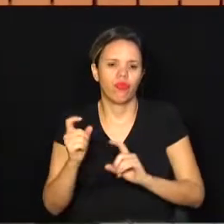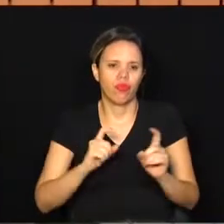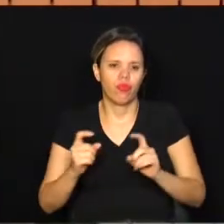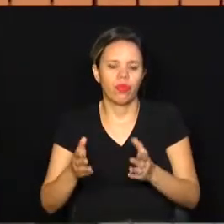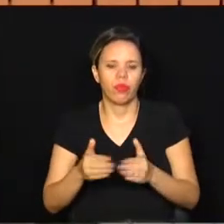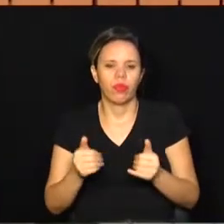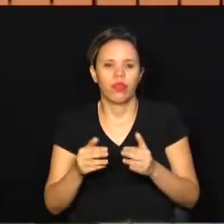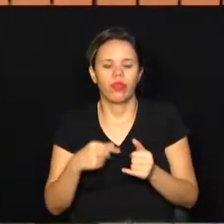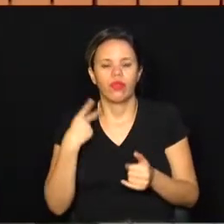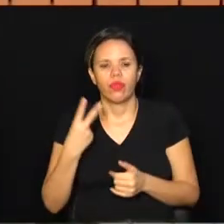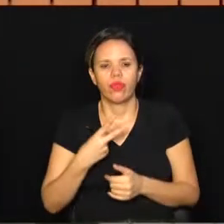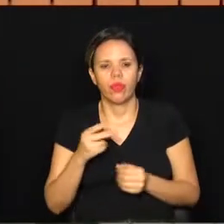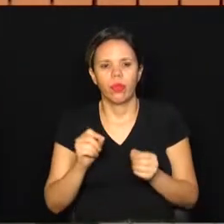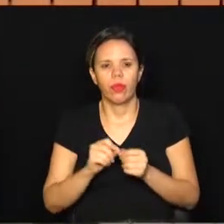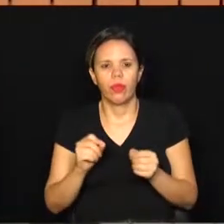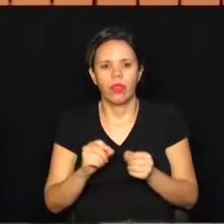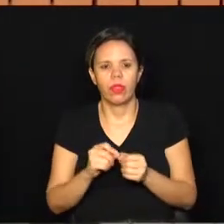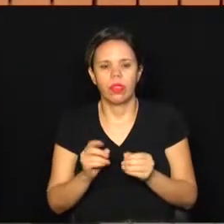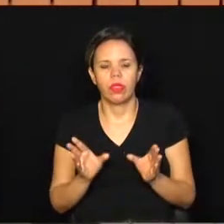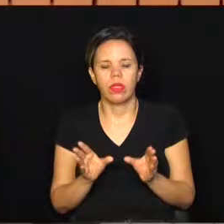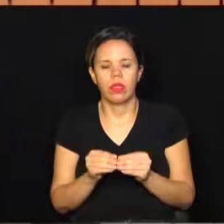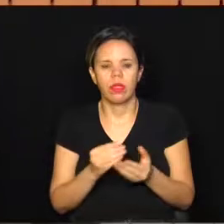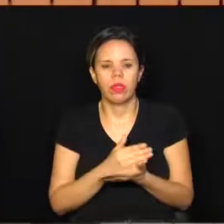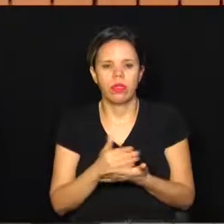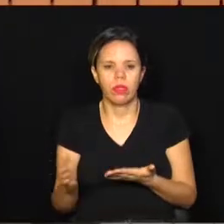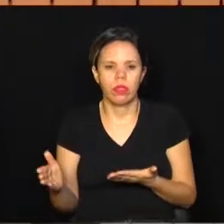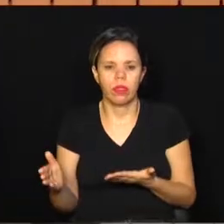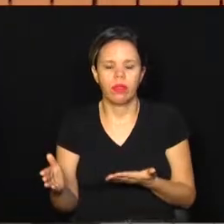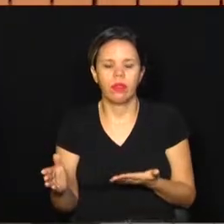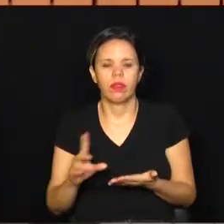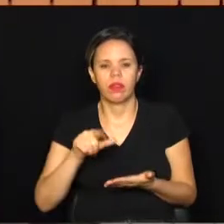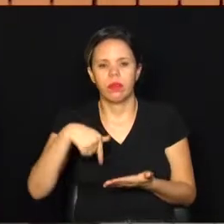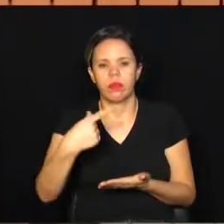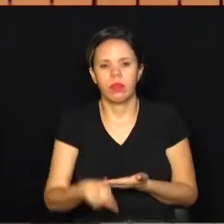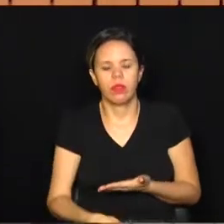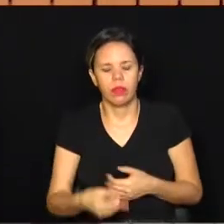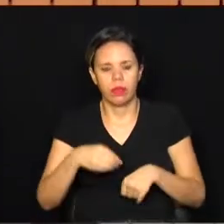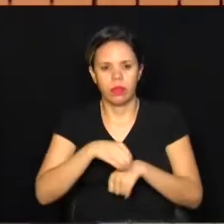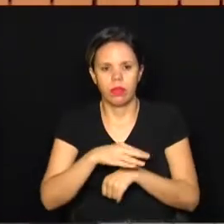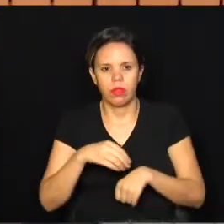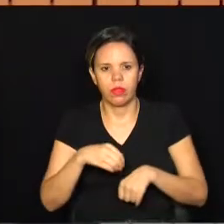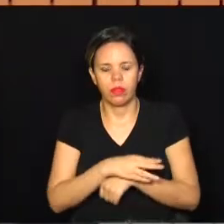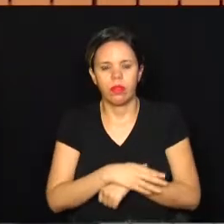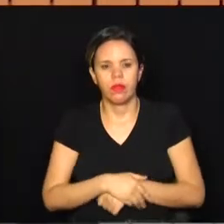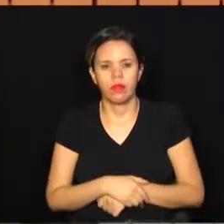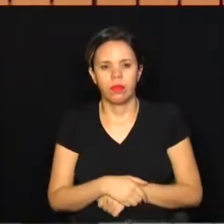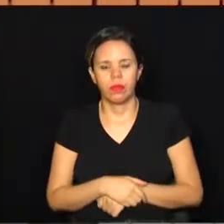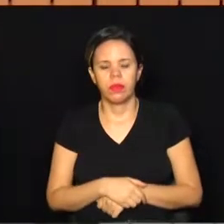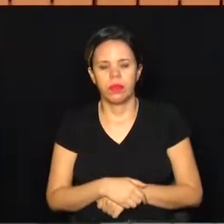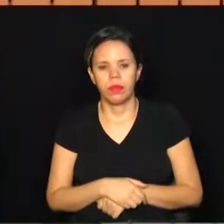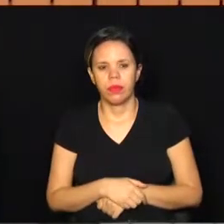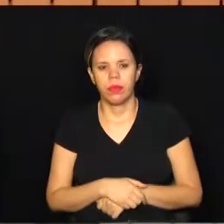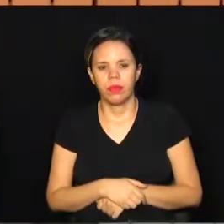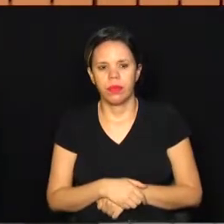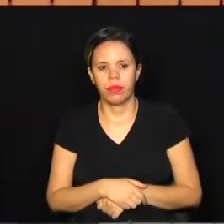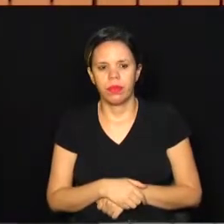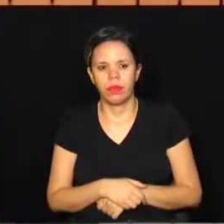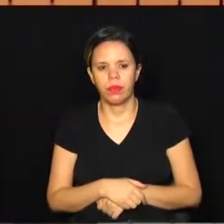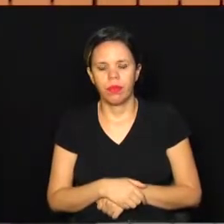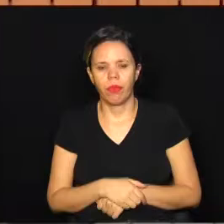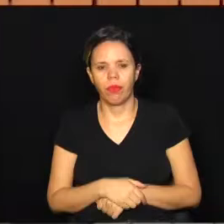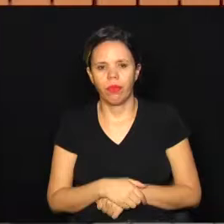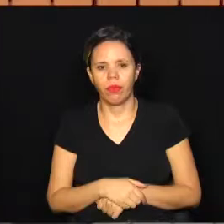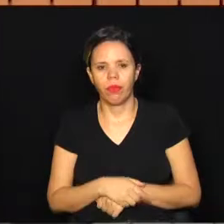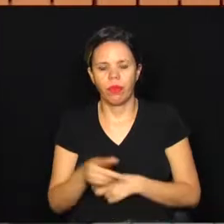vereadores que possam fazer aí uma breve saudação e, em seguida, a gente passa a palavra para as